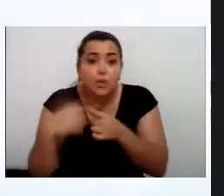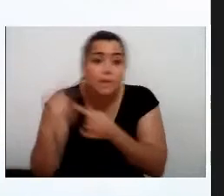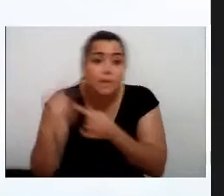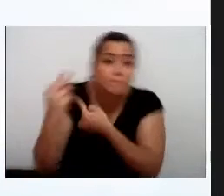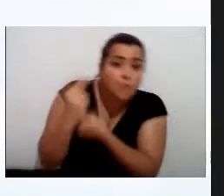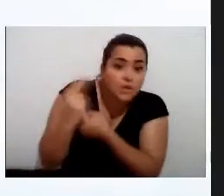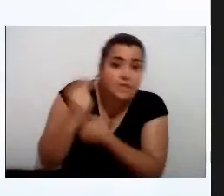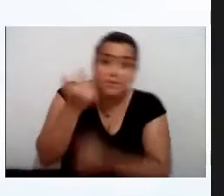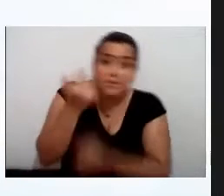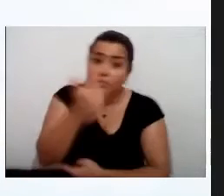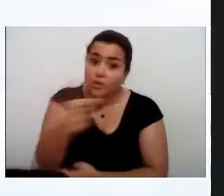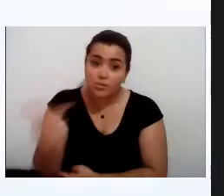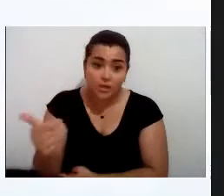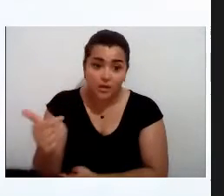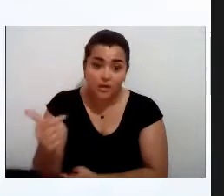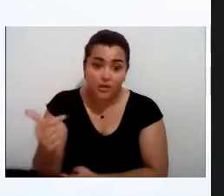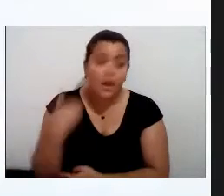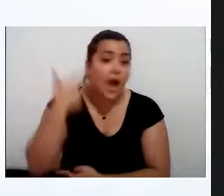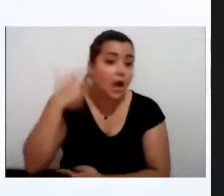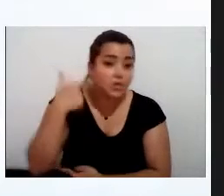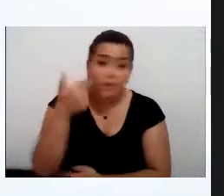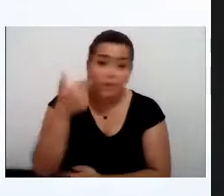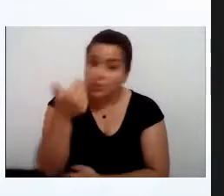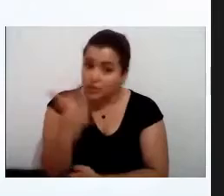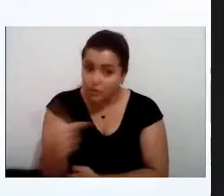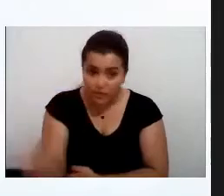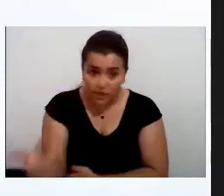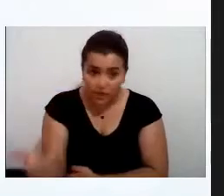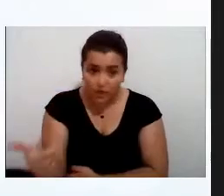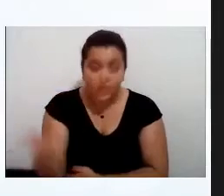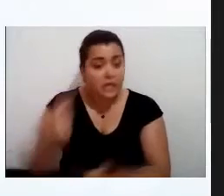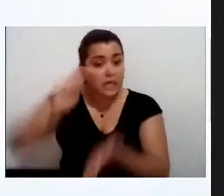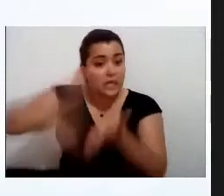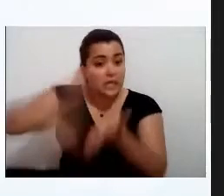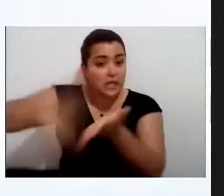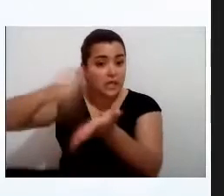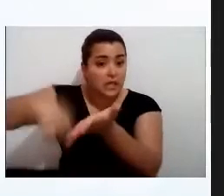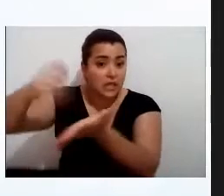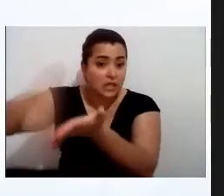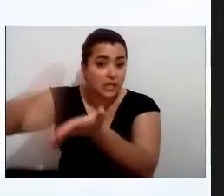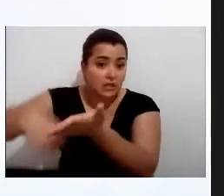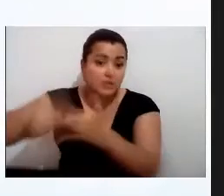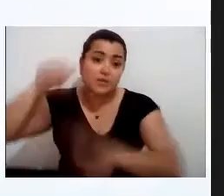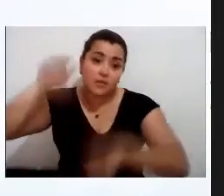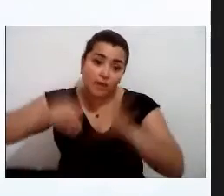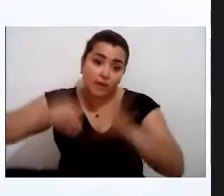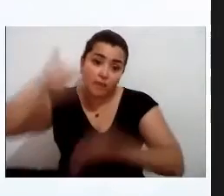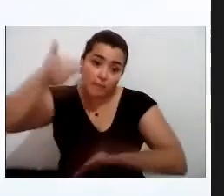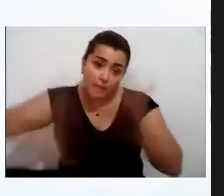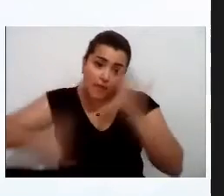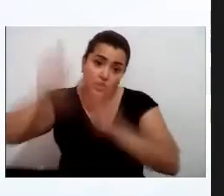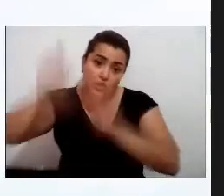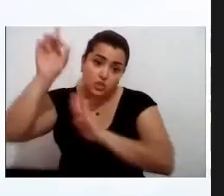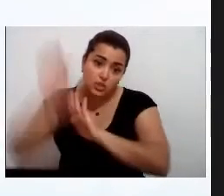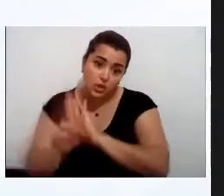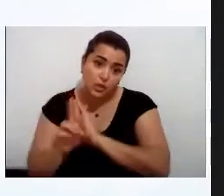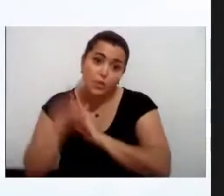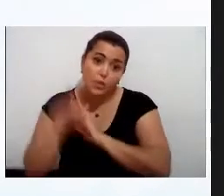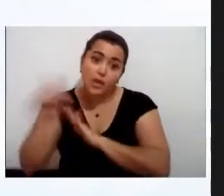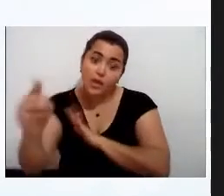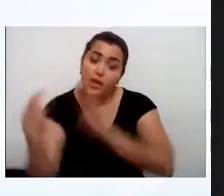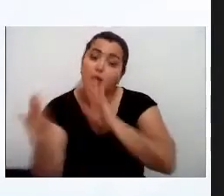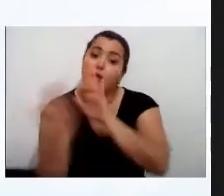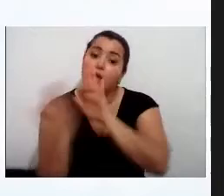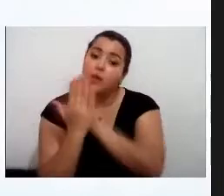desprotegido por advogados trabalhistas. Então, ele vai lá e aí o empregador diz, o preposto diz,